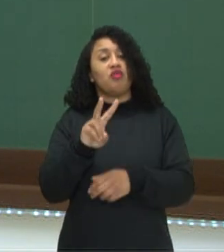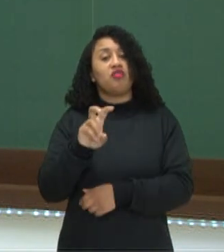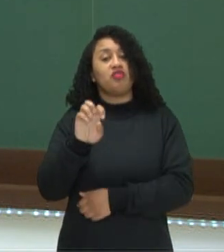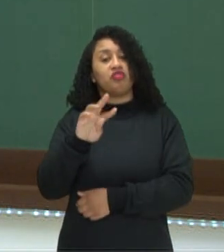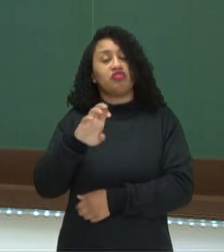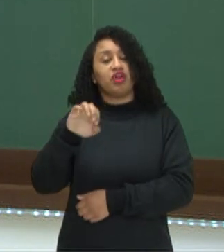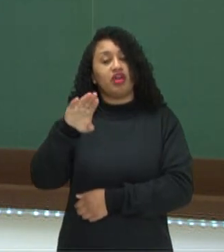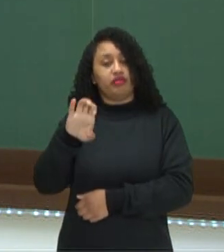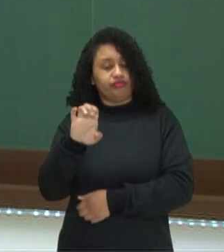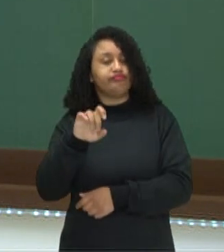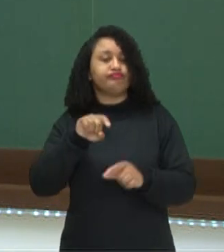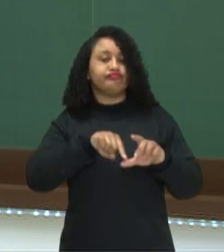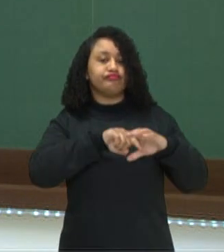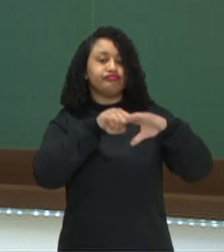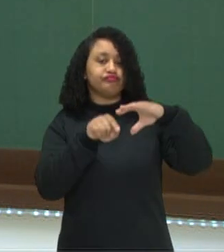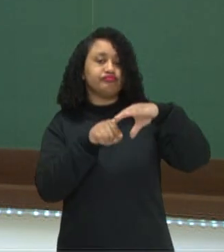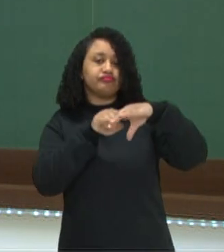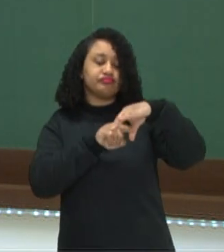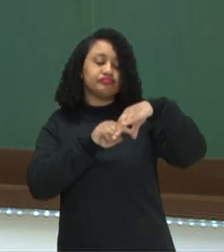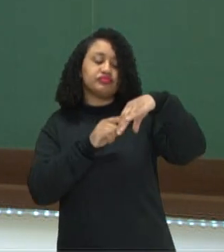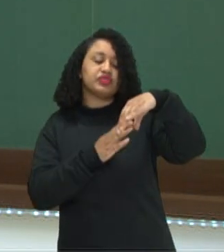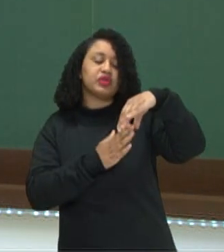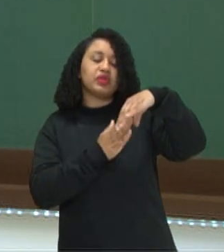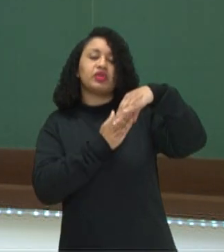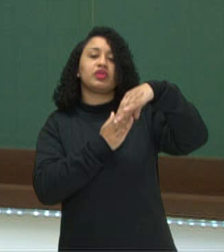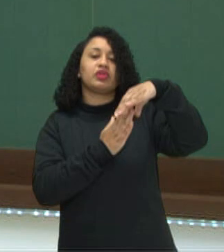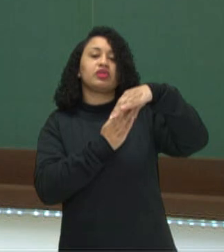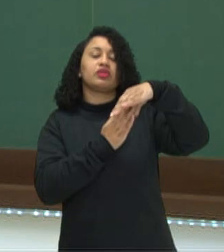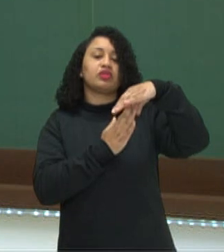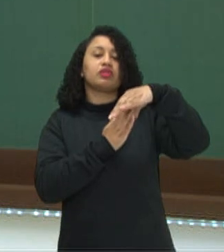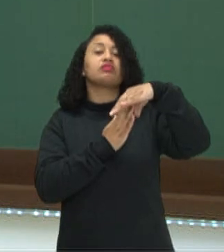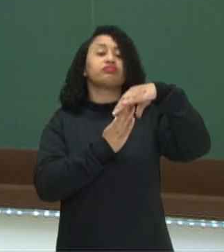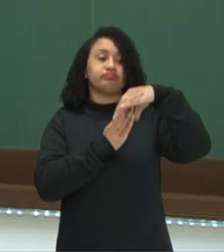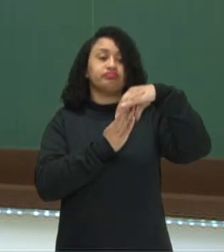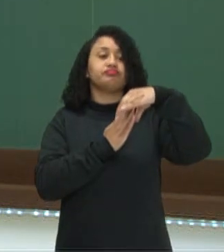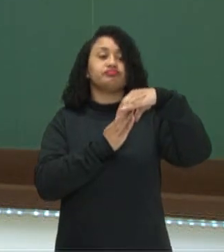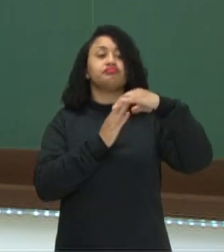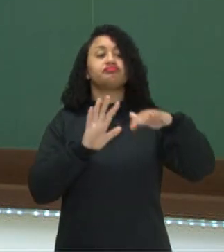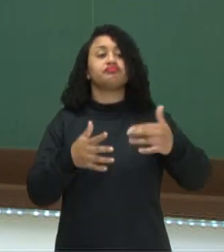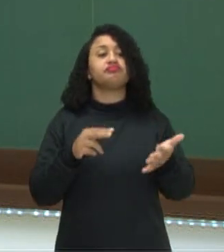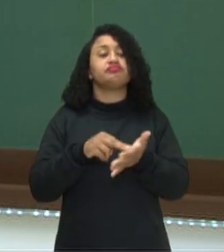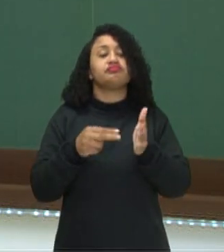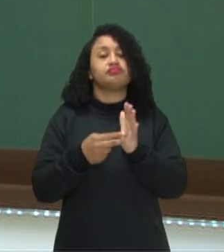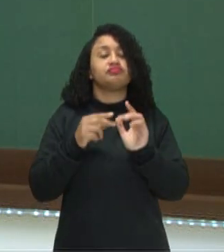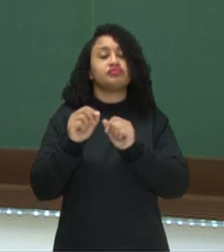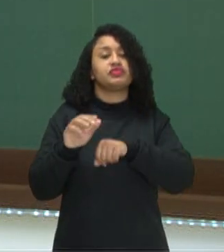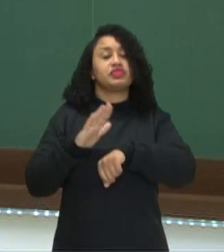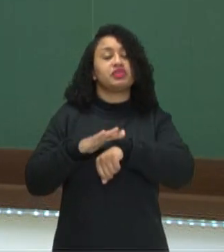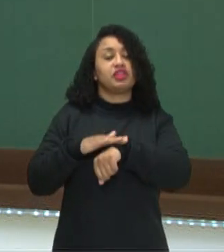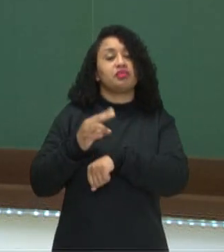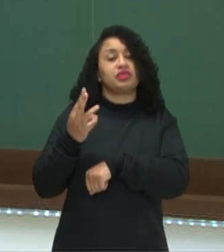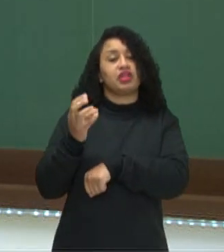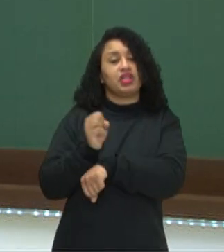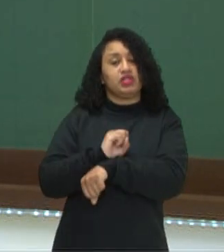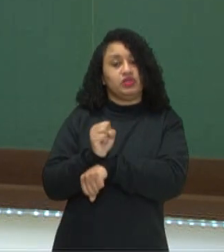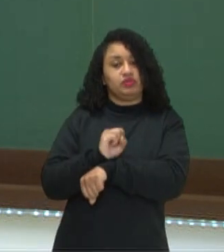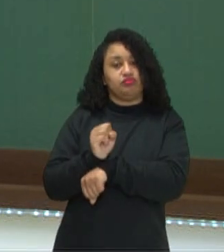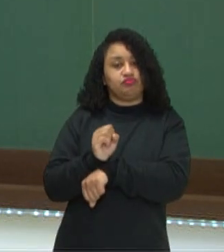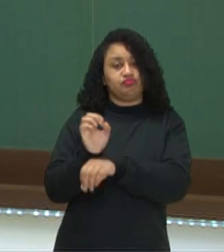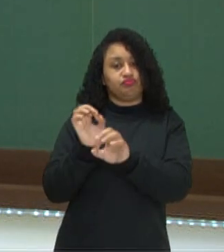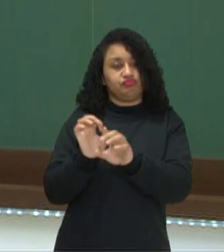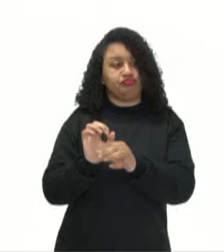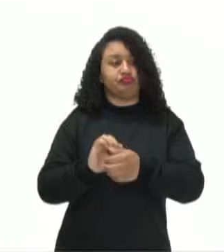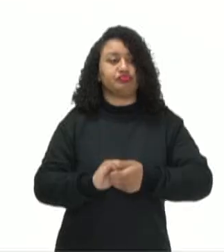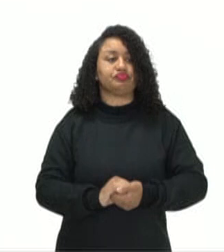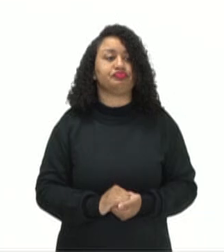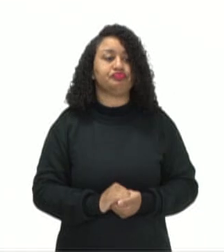Então, nesse momento que ela teve maior altura, ou seja, para o tempo 3 segundos.